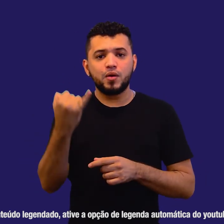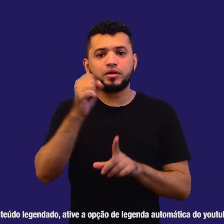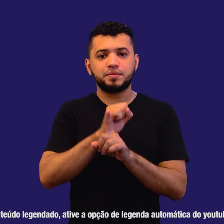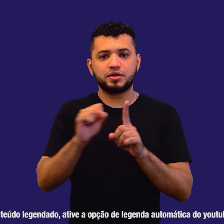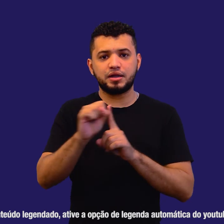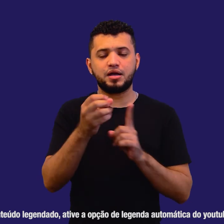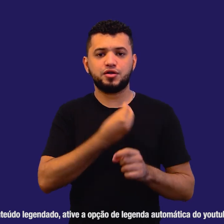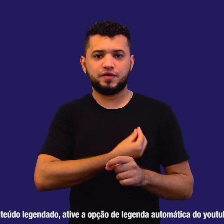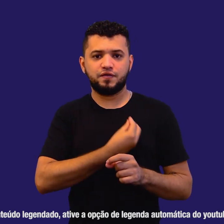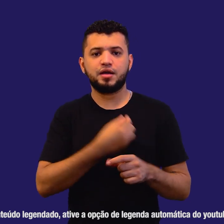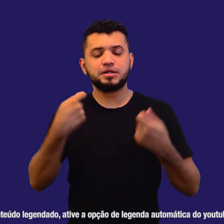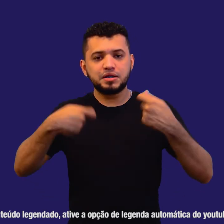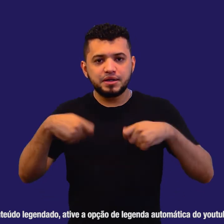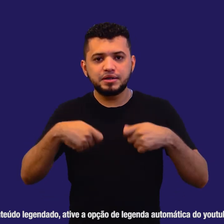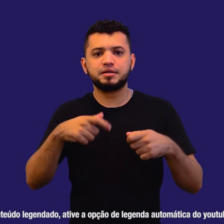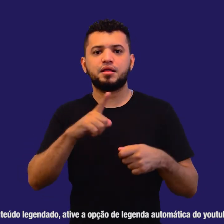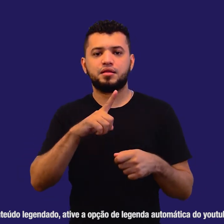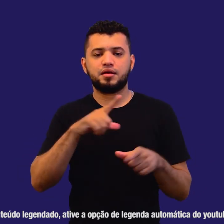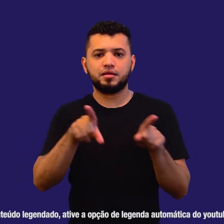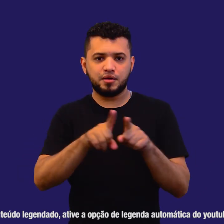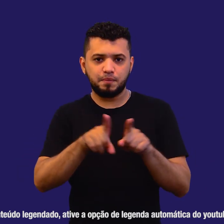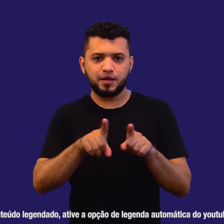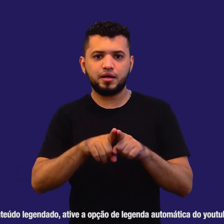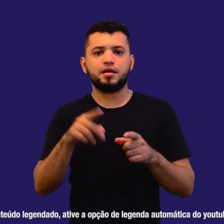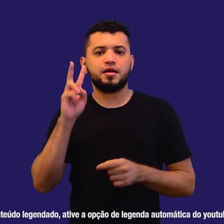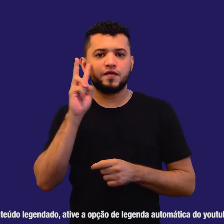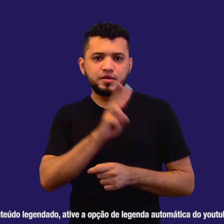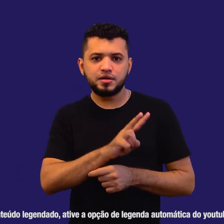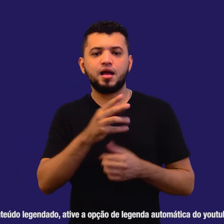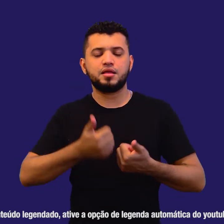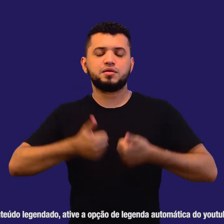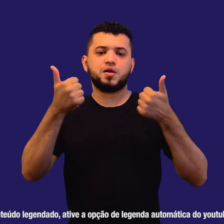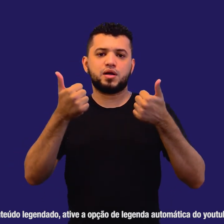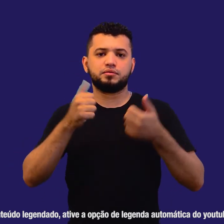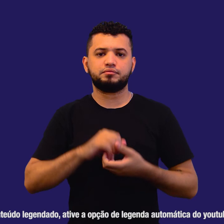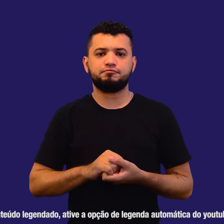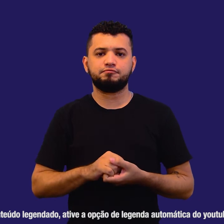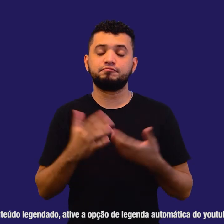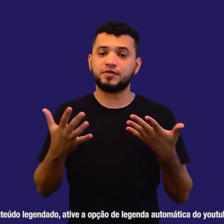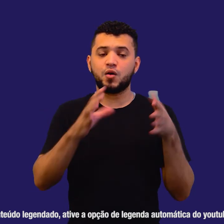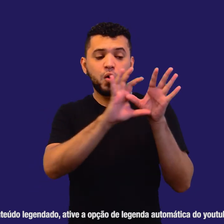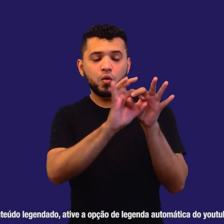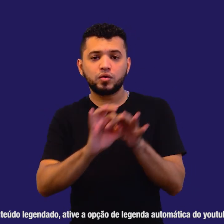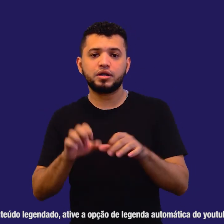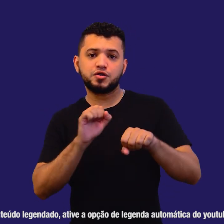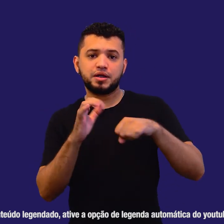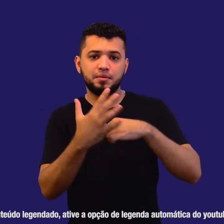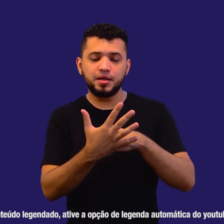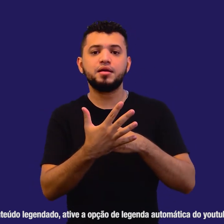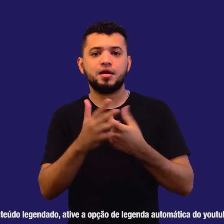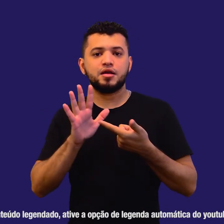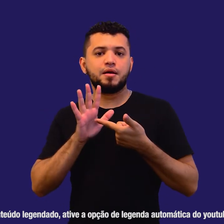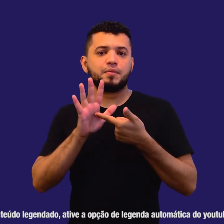vivemos e que precisam realmente ser constantemente revisadas e melhoradas. Tá aí o contexto de pandemia, né, Priscila, que